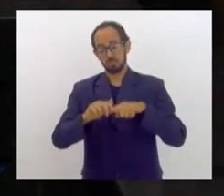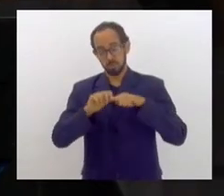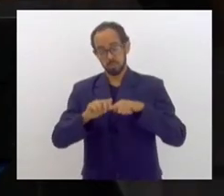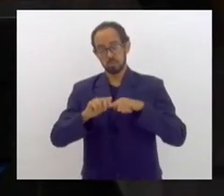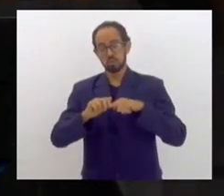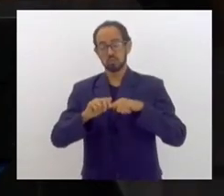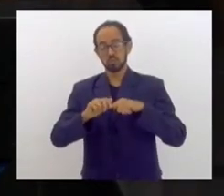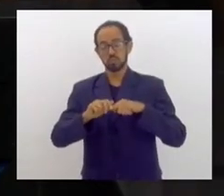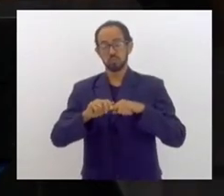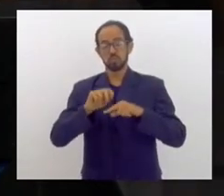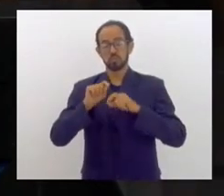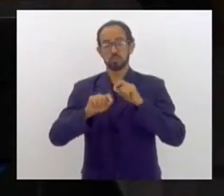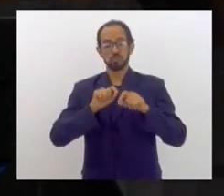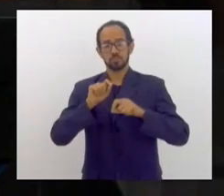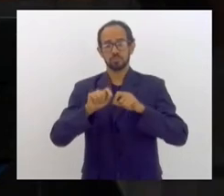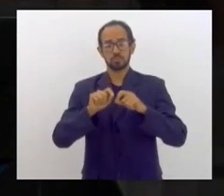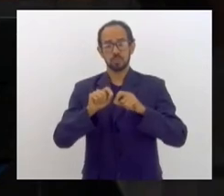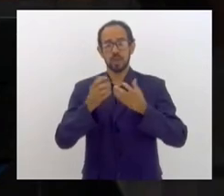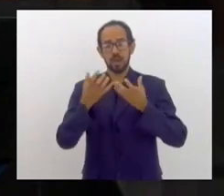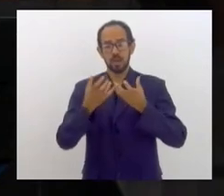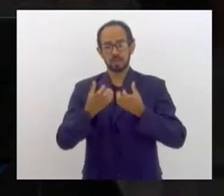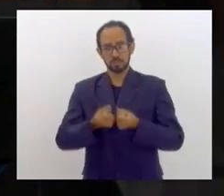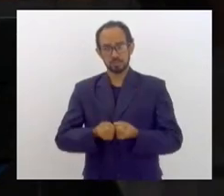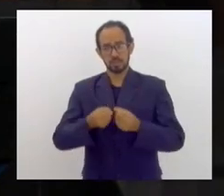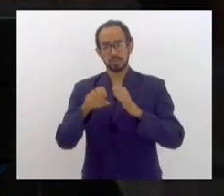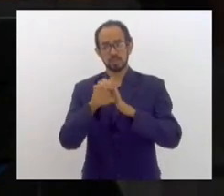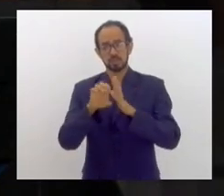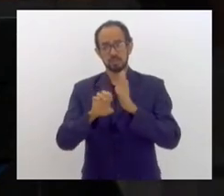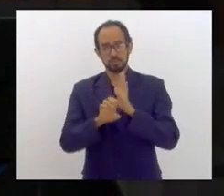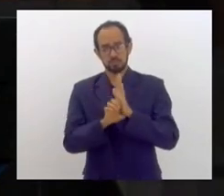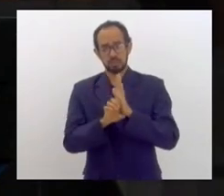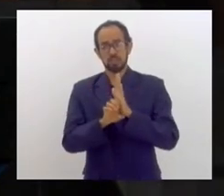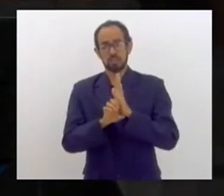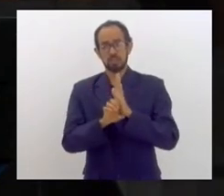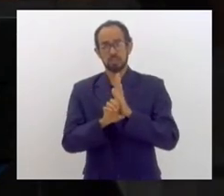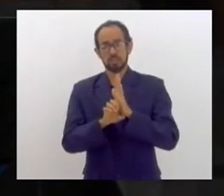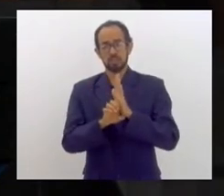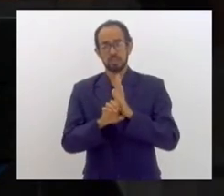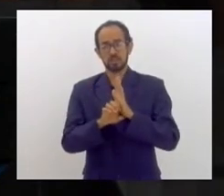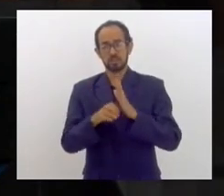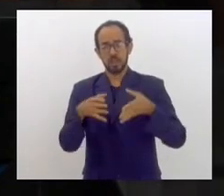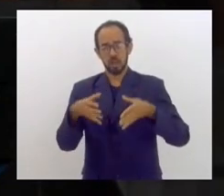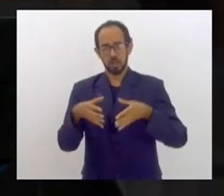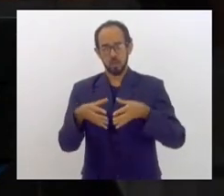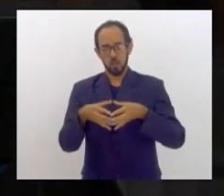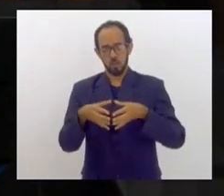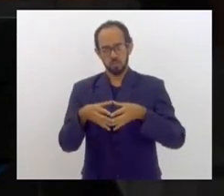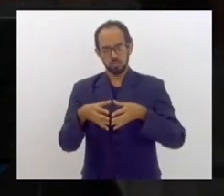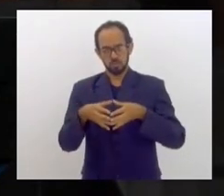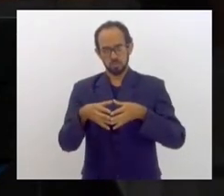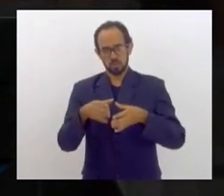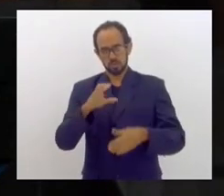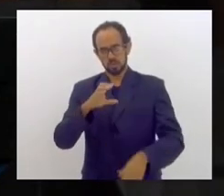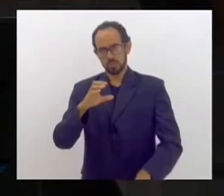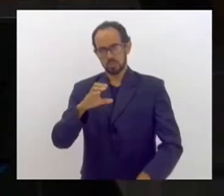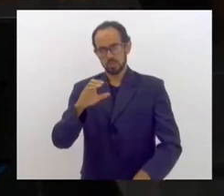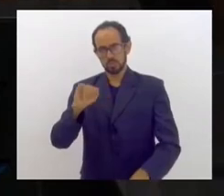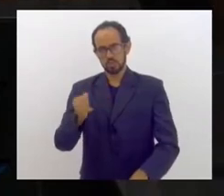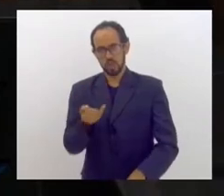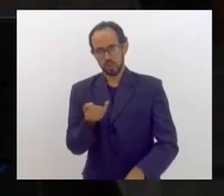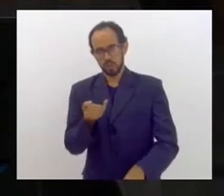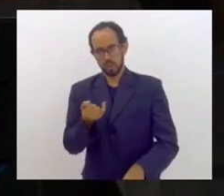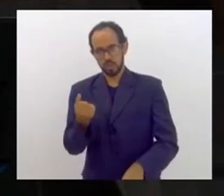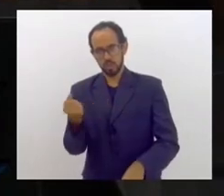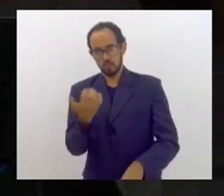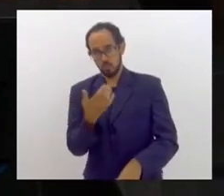consequência, admite emendas. E na Comissão de Constituição e Justiça,